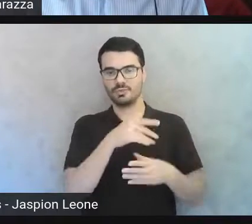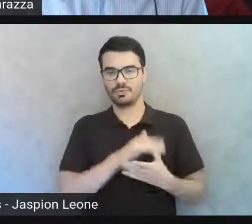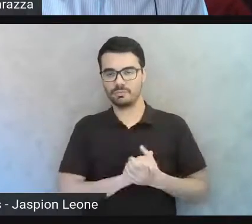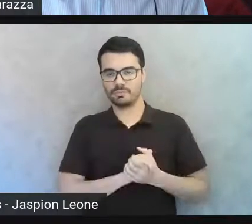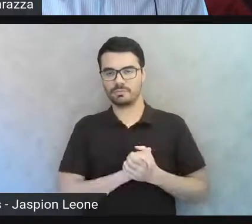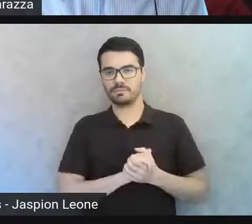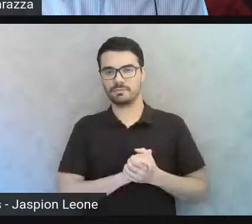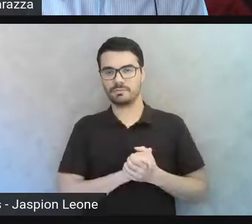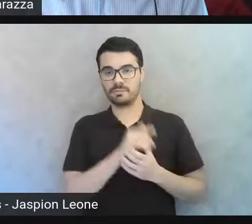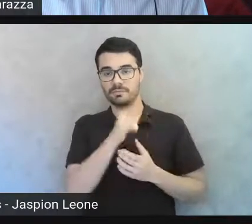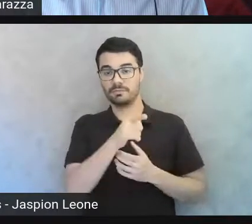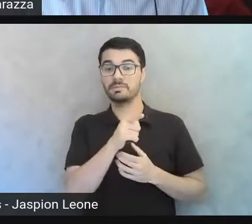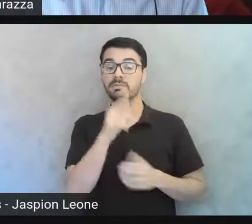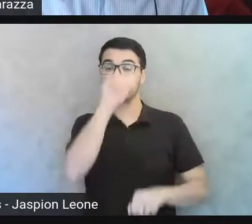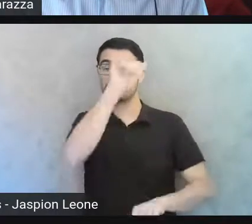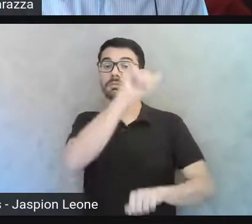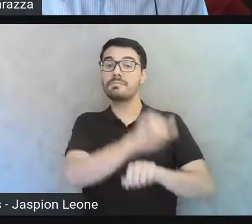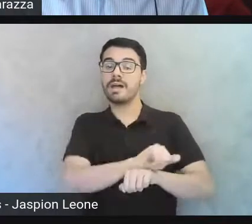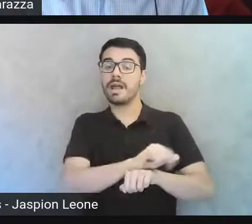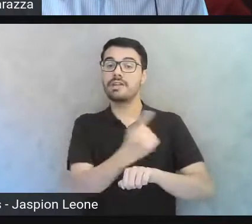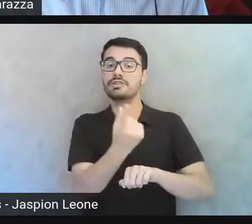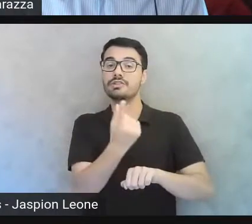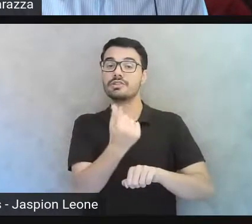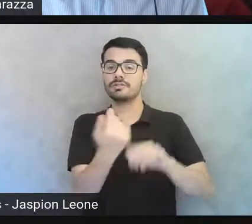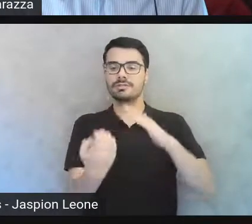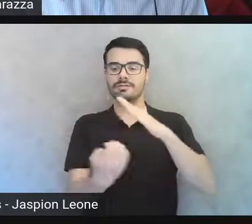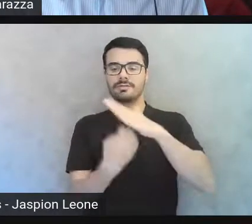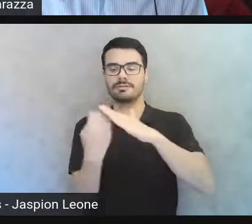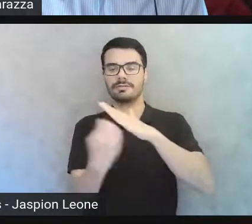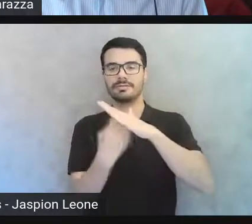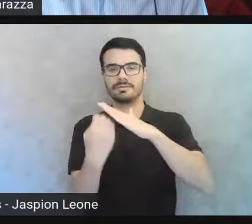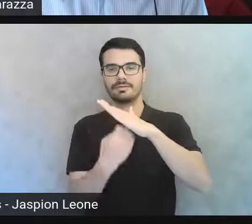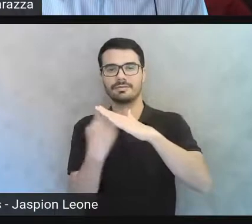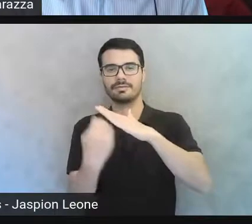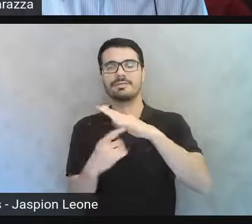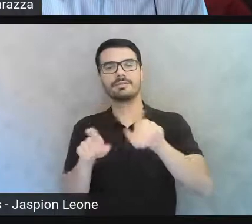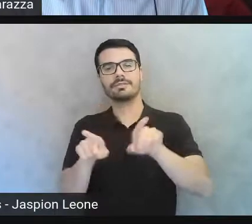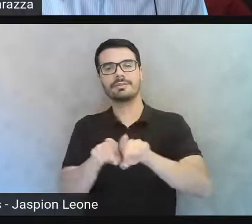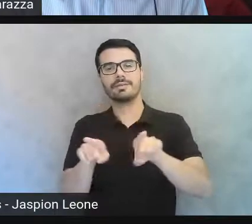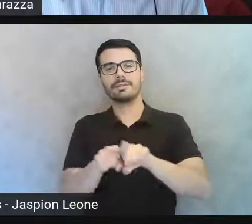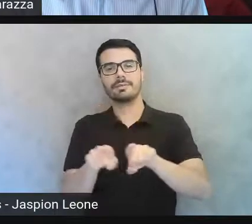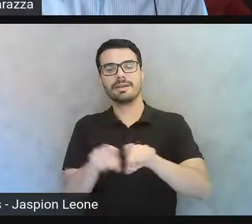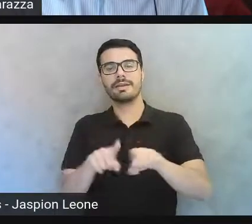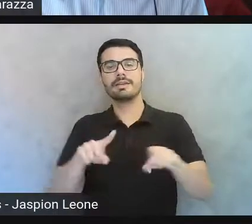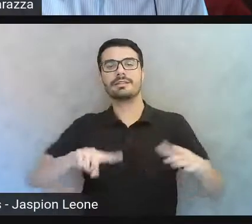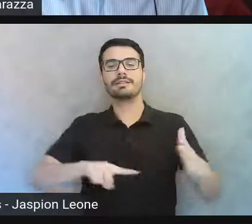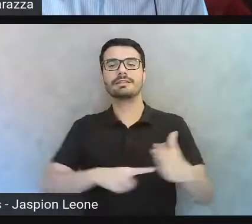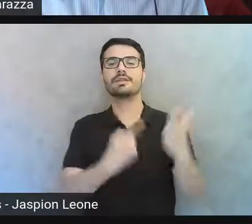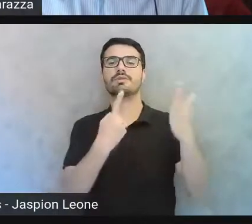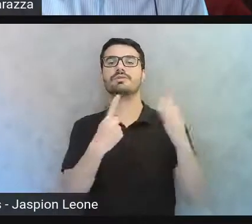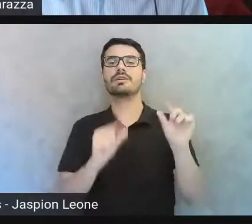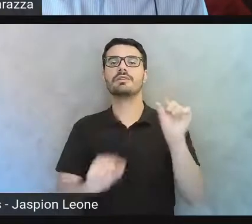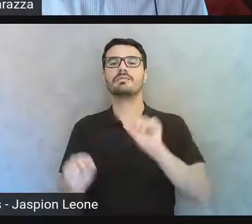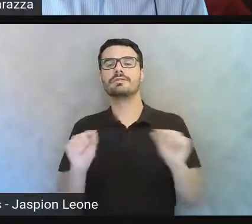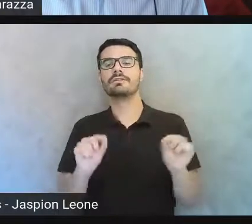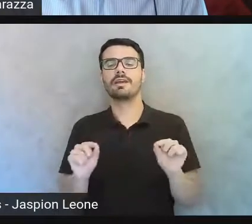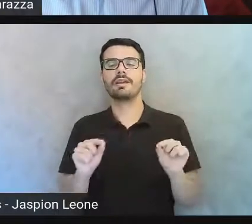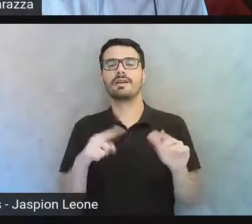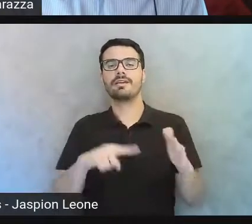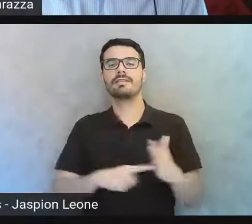interdição da doação por empresas, pedia também, denunciava também, digamos, se queixava